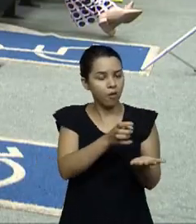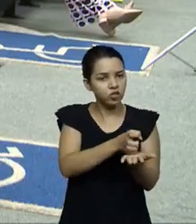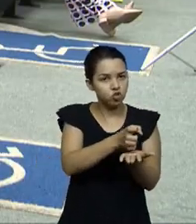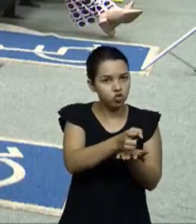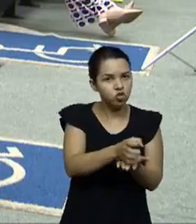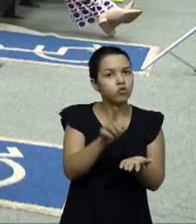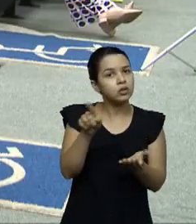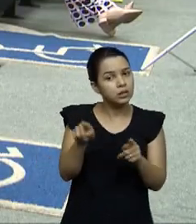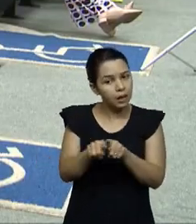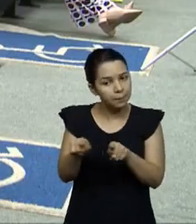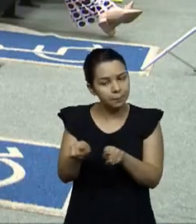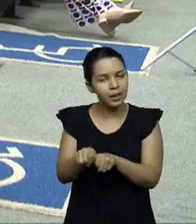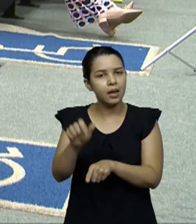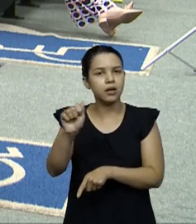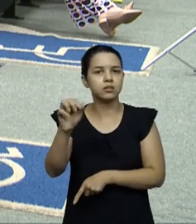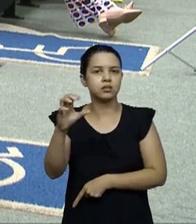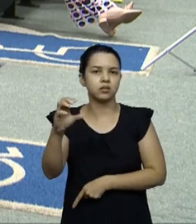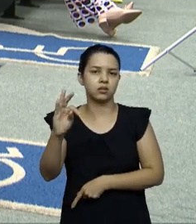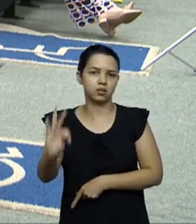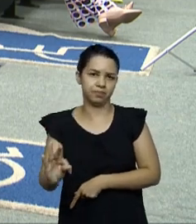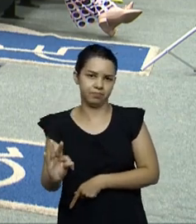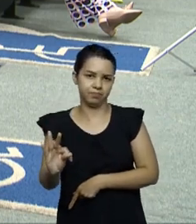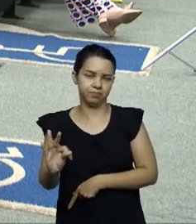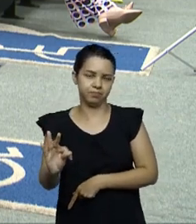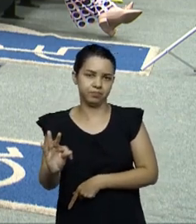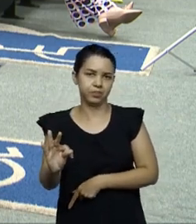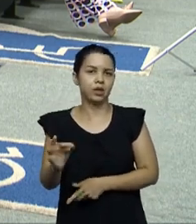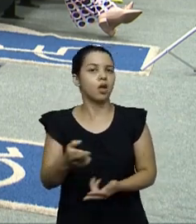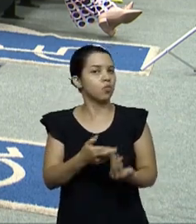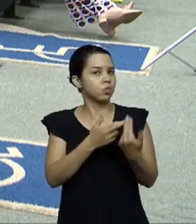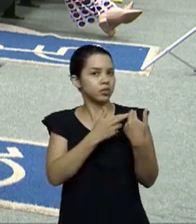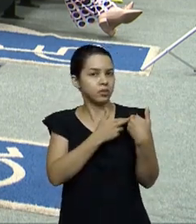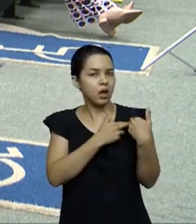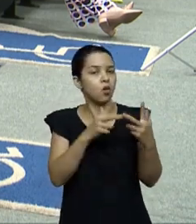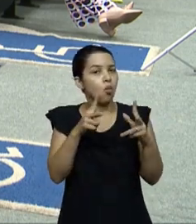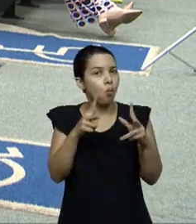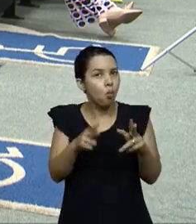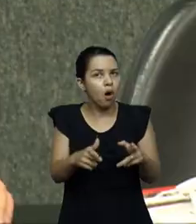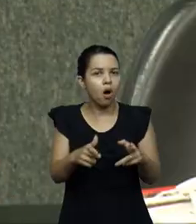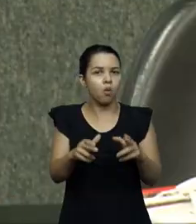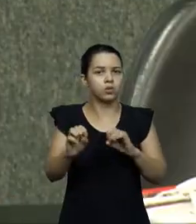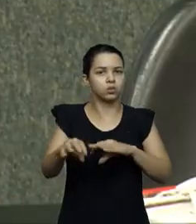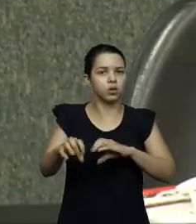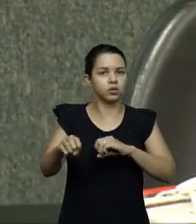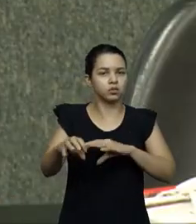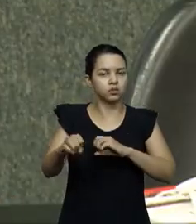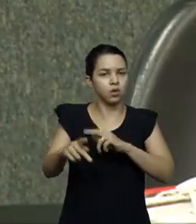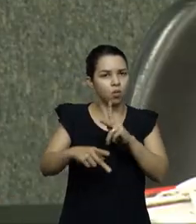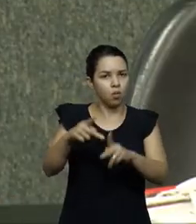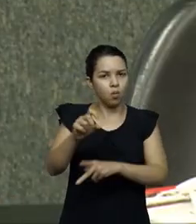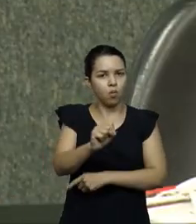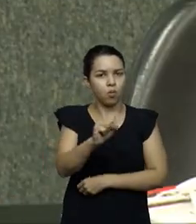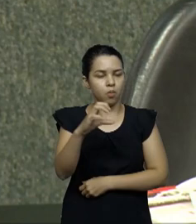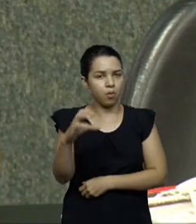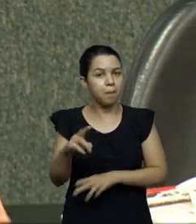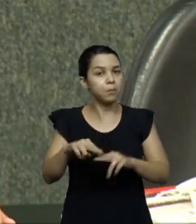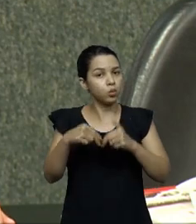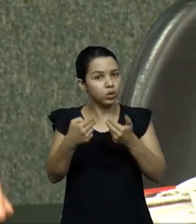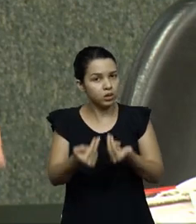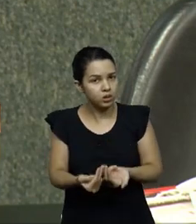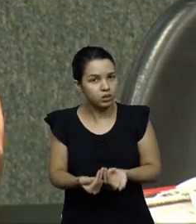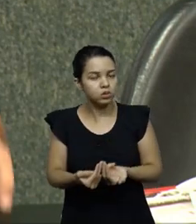do temporário também têm a mesma responsabilidade sobre a educação dos dos Catarinenses e por isso devem